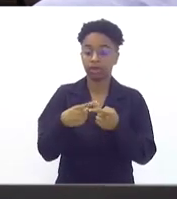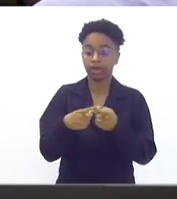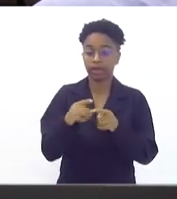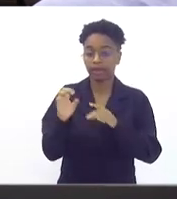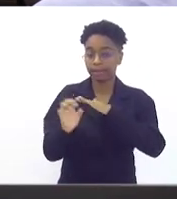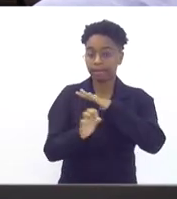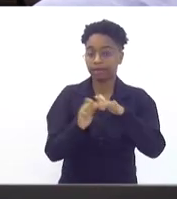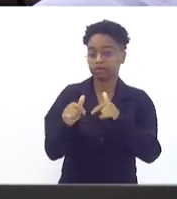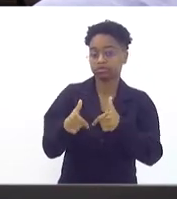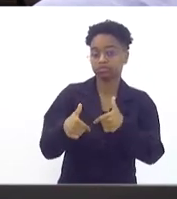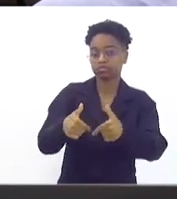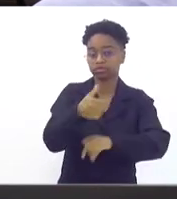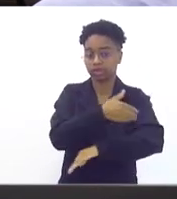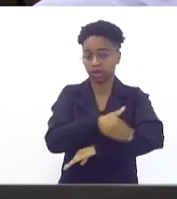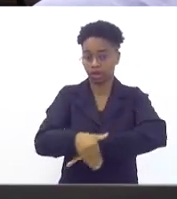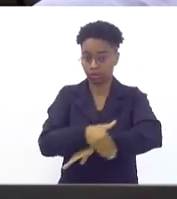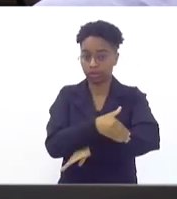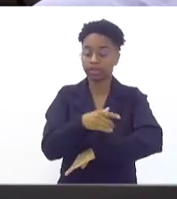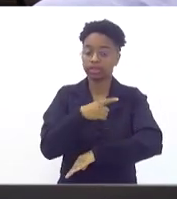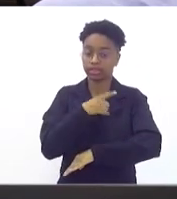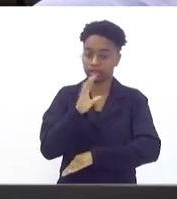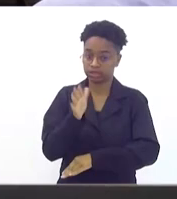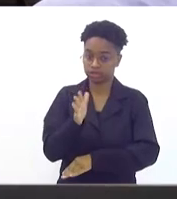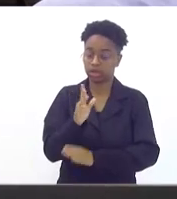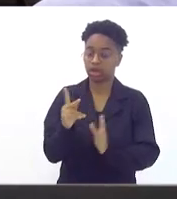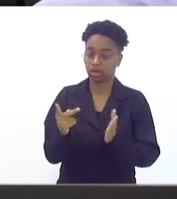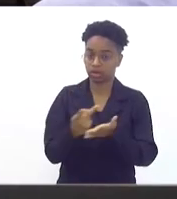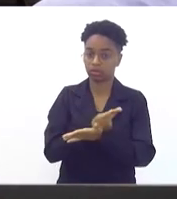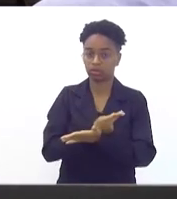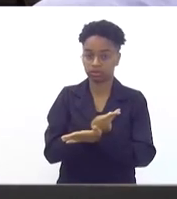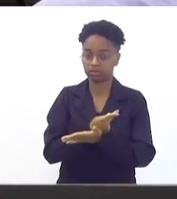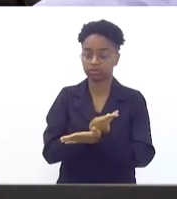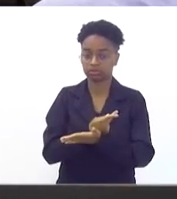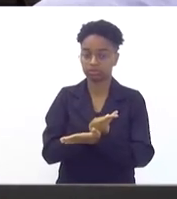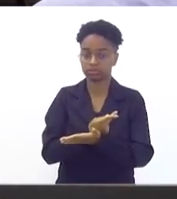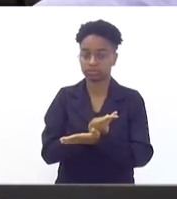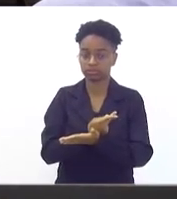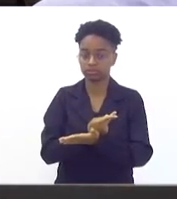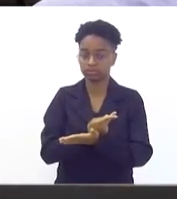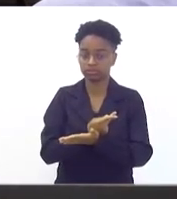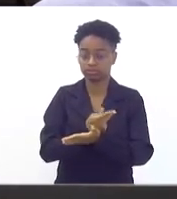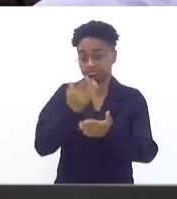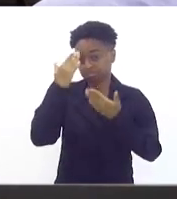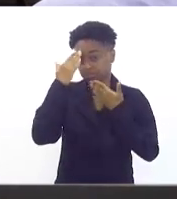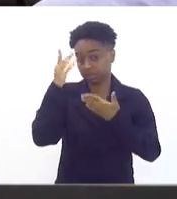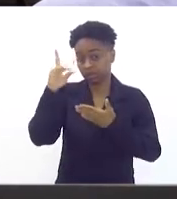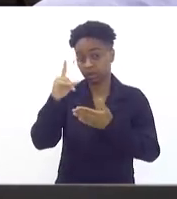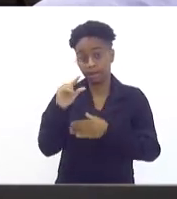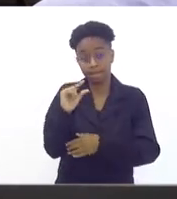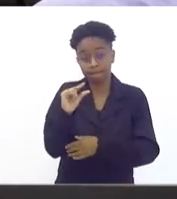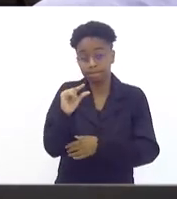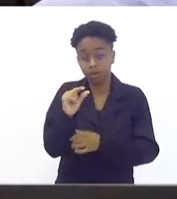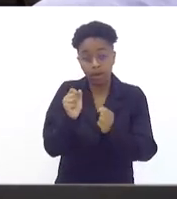nas ruas do município já tivemos um uma graças a Deus pequena explosão acontecendo